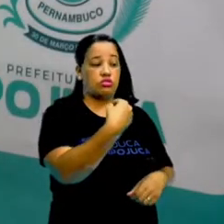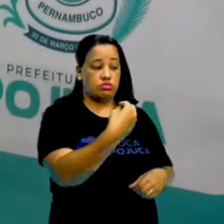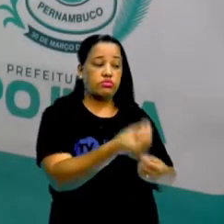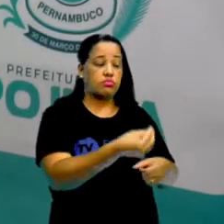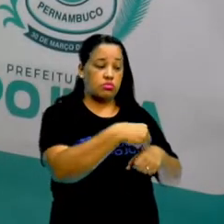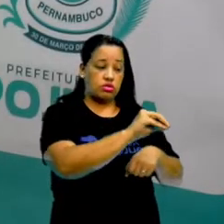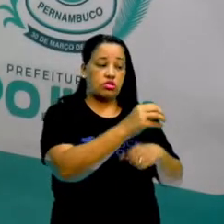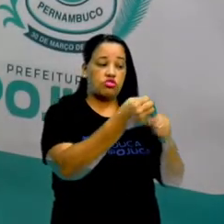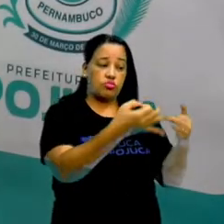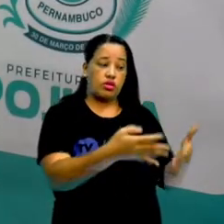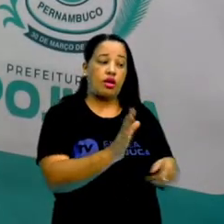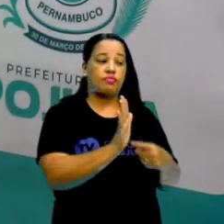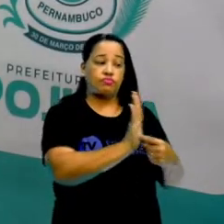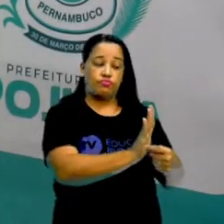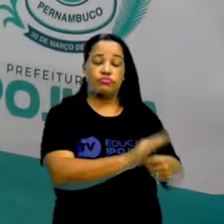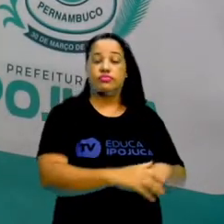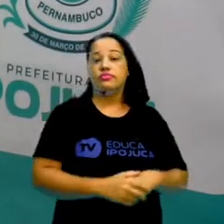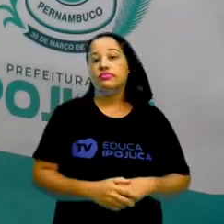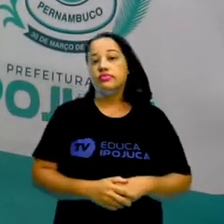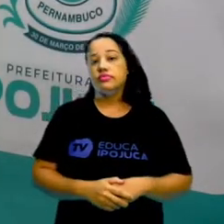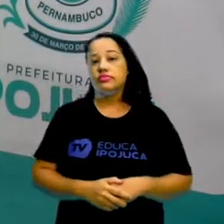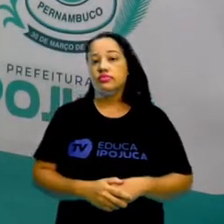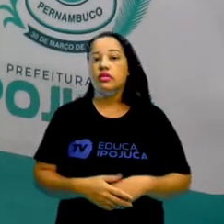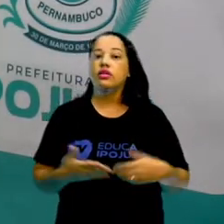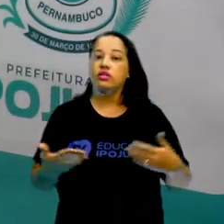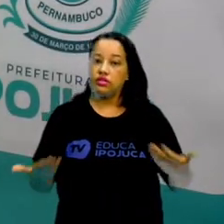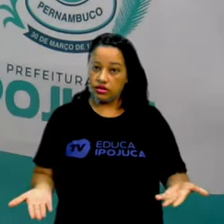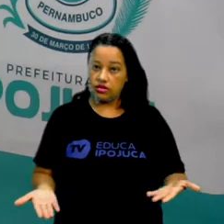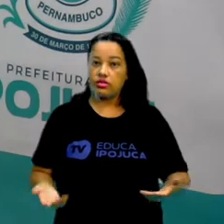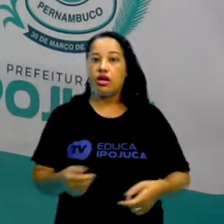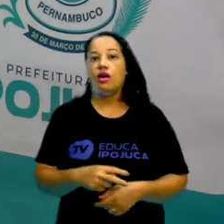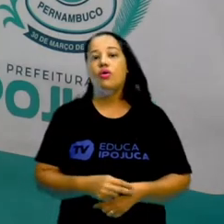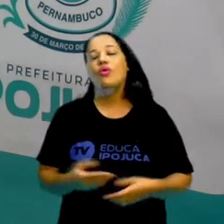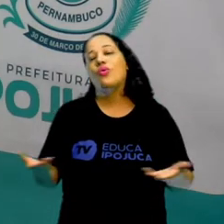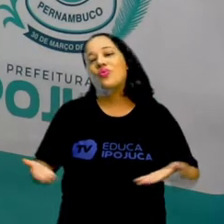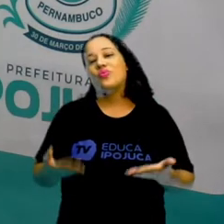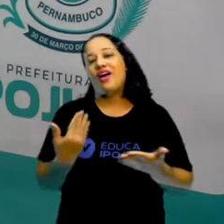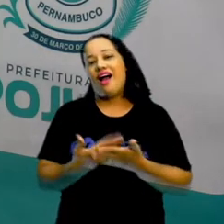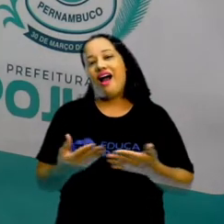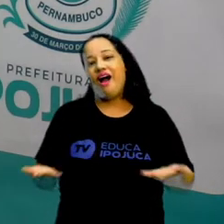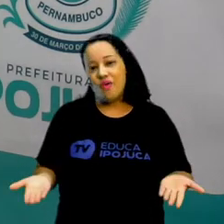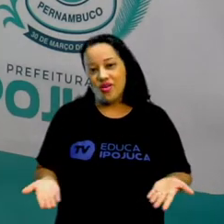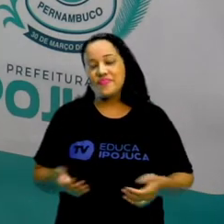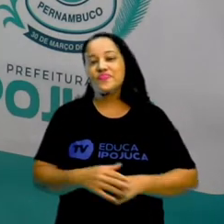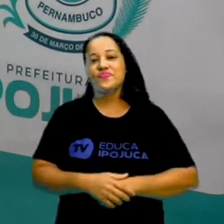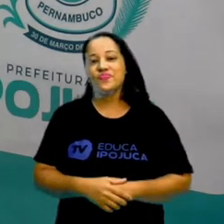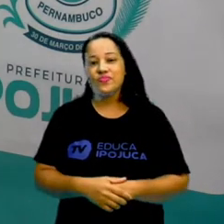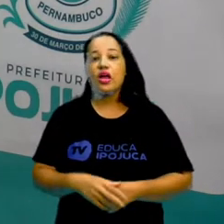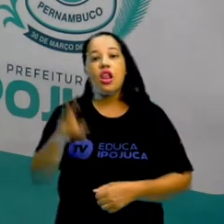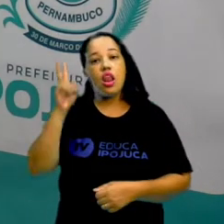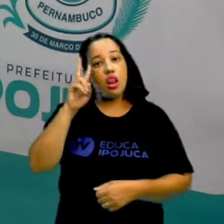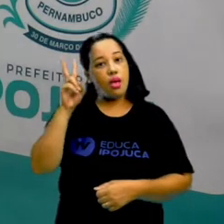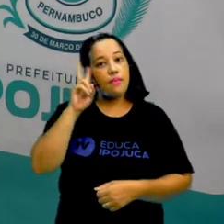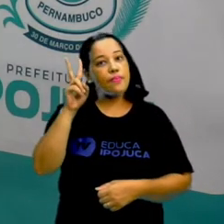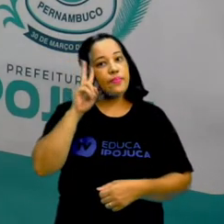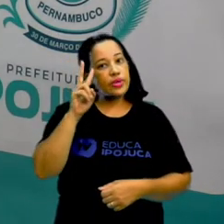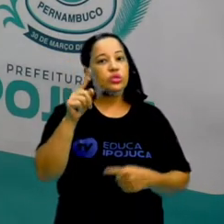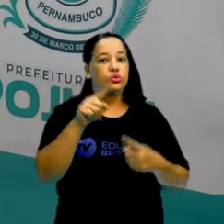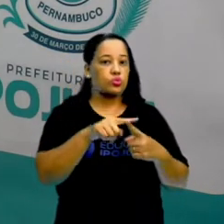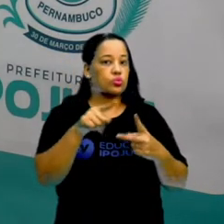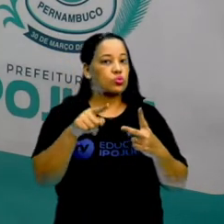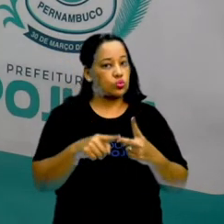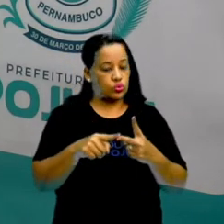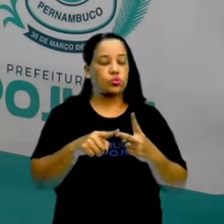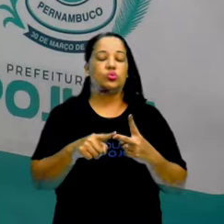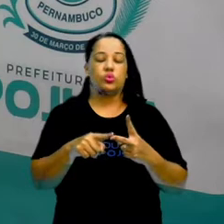sobre isso. Então, pessoal, essa foi a nossa aula. relembrando aí o Simple Future, tanto com